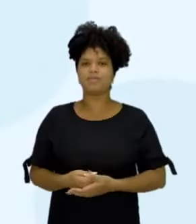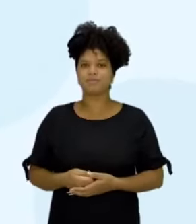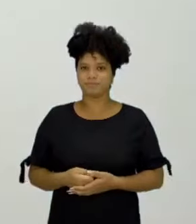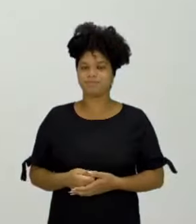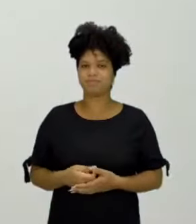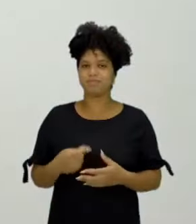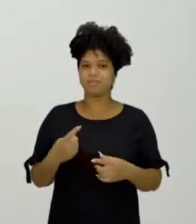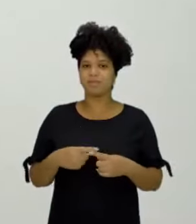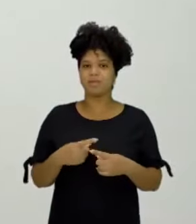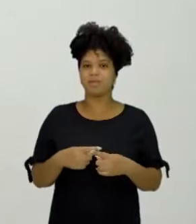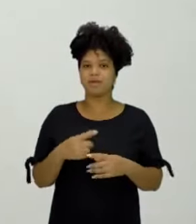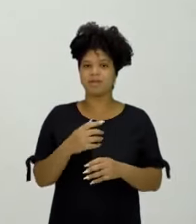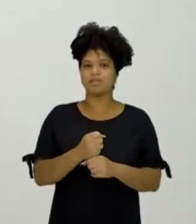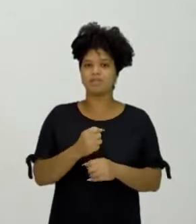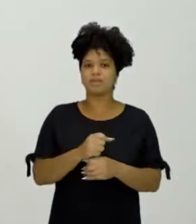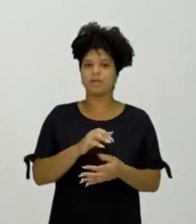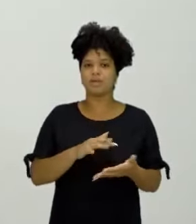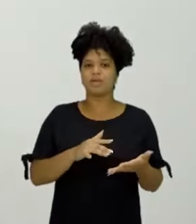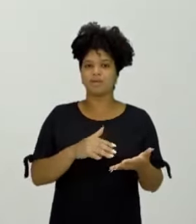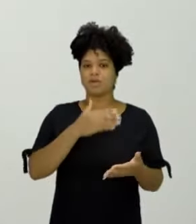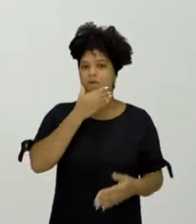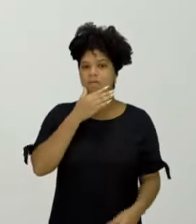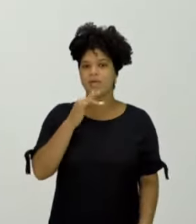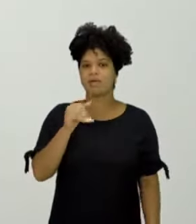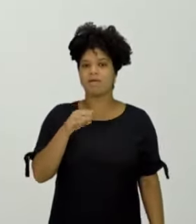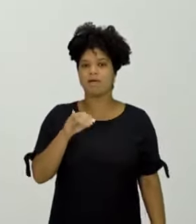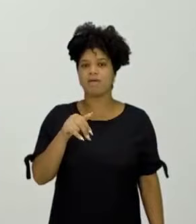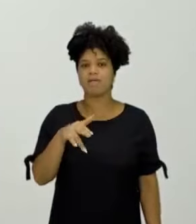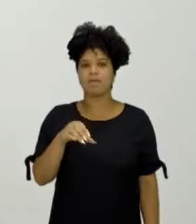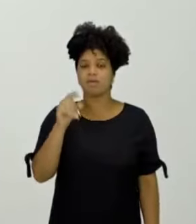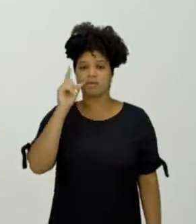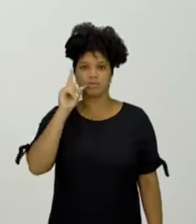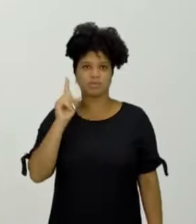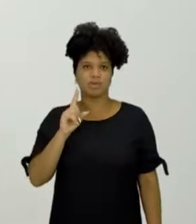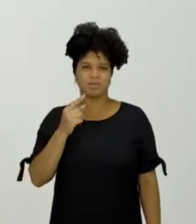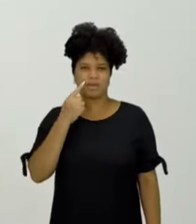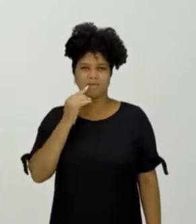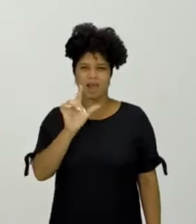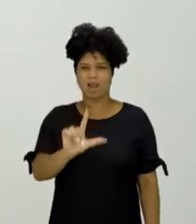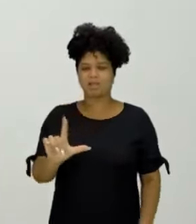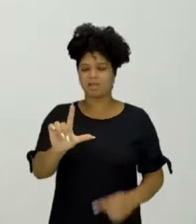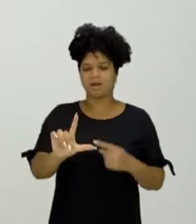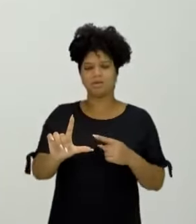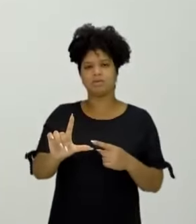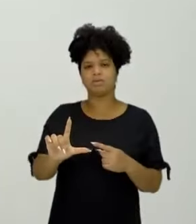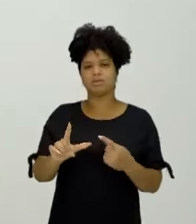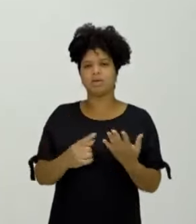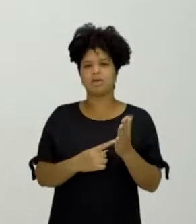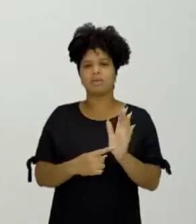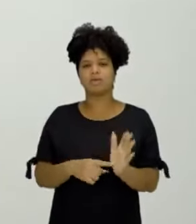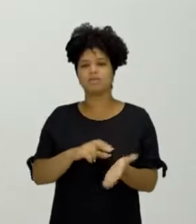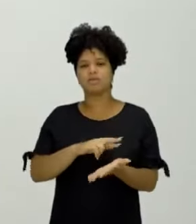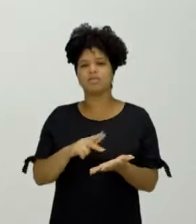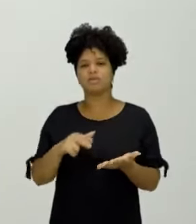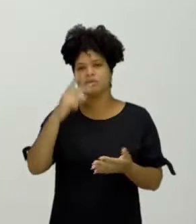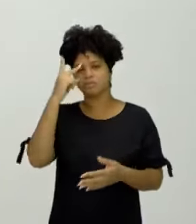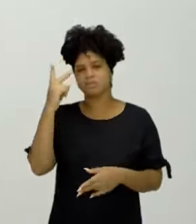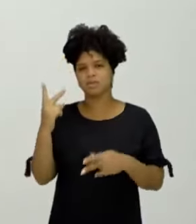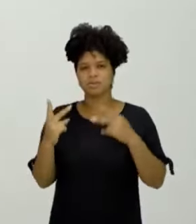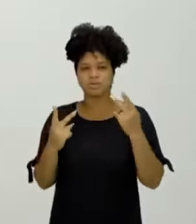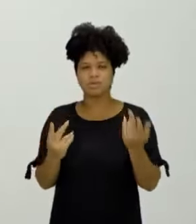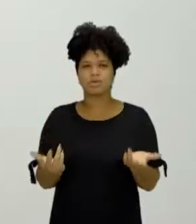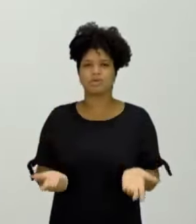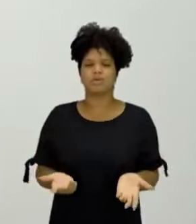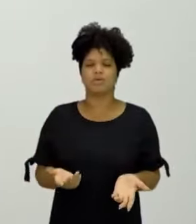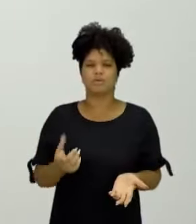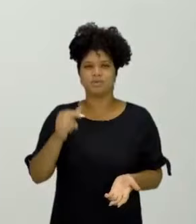as contas para Fabiano. Fabiano era analfabeto. Eu acho incrível isso. A literatura, ela reproduz, né, o seu